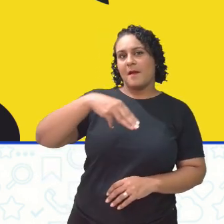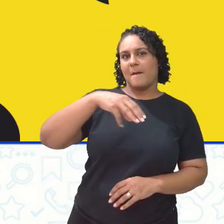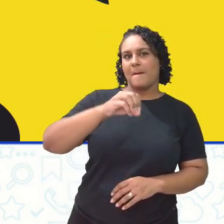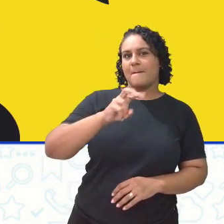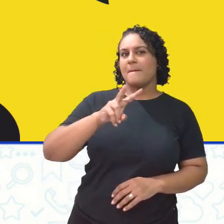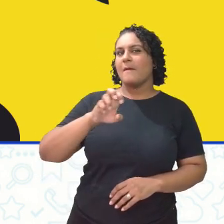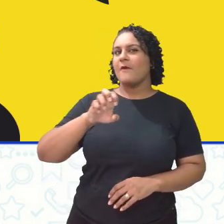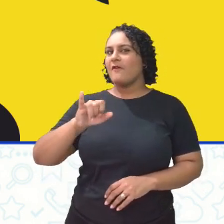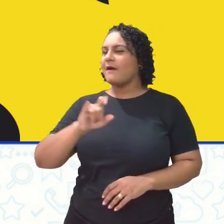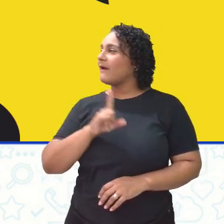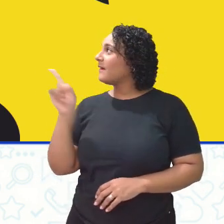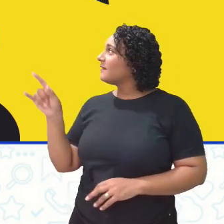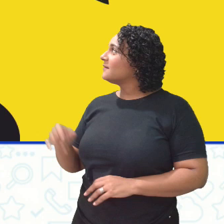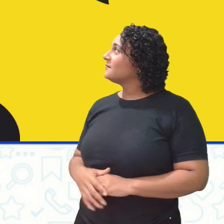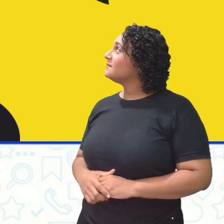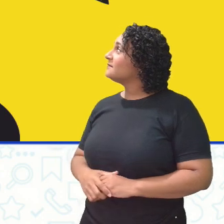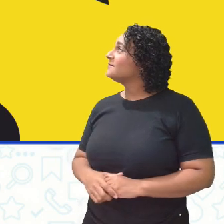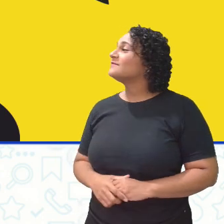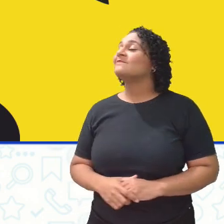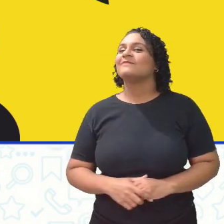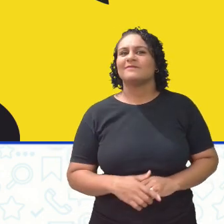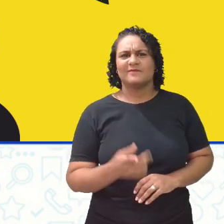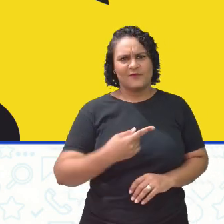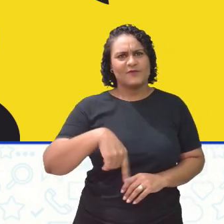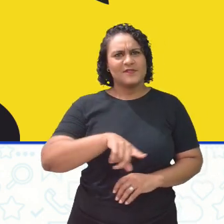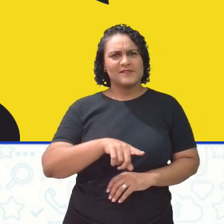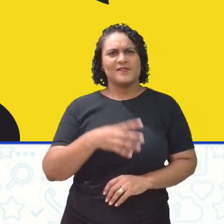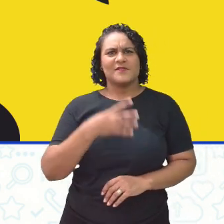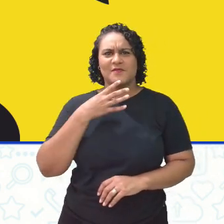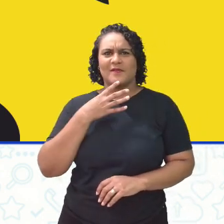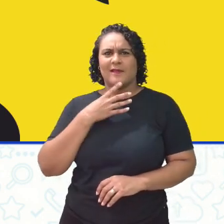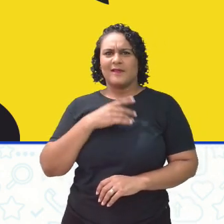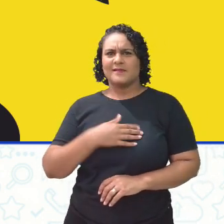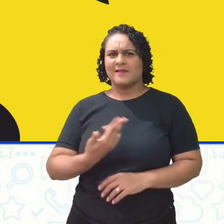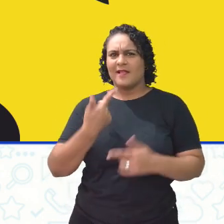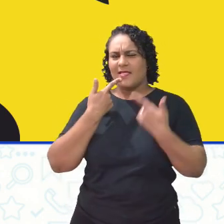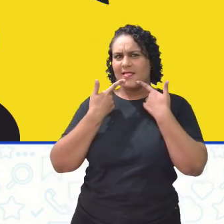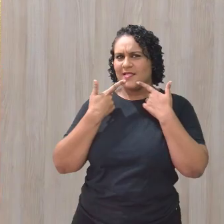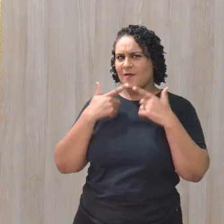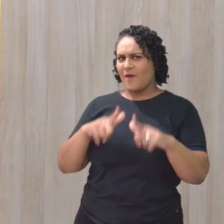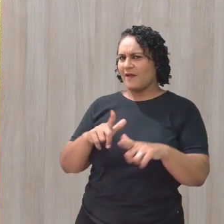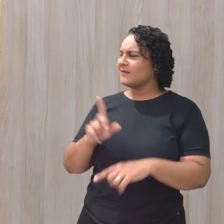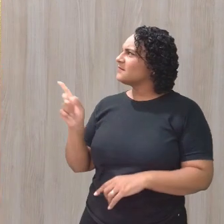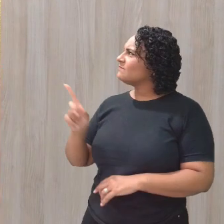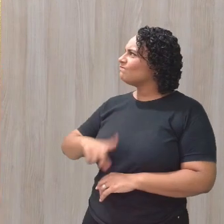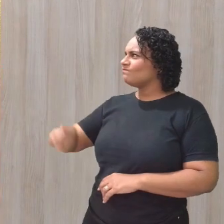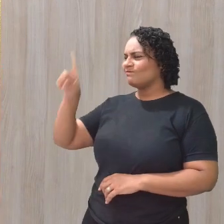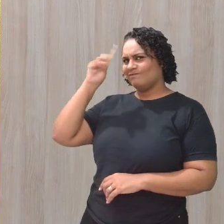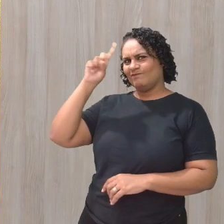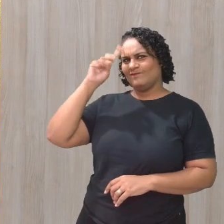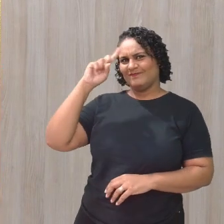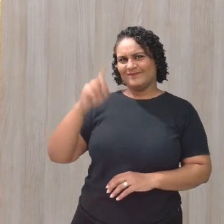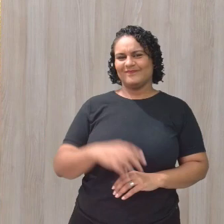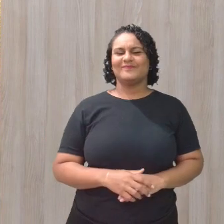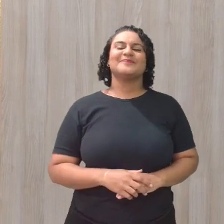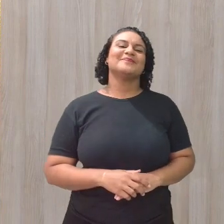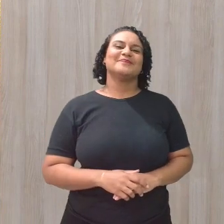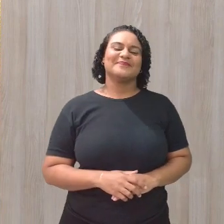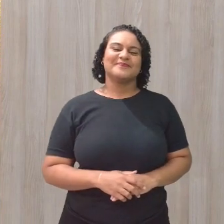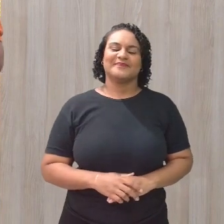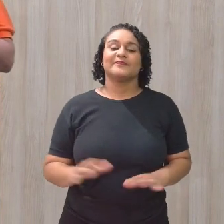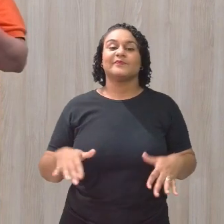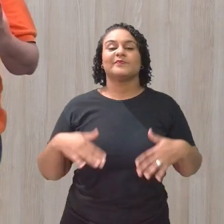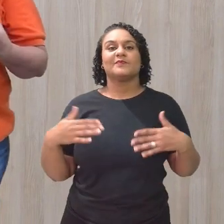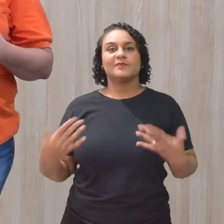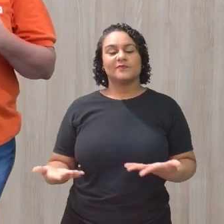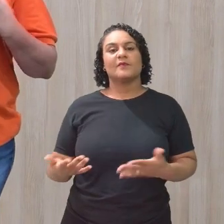Movei. E aí, vocês convivem com esta linguagem no seu dia a dia? Então,